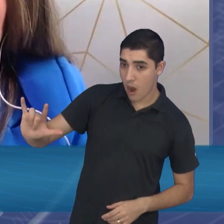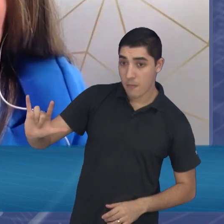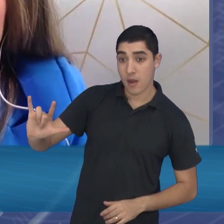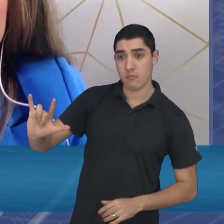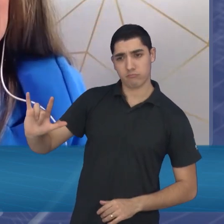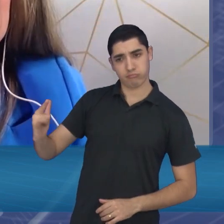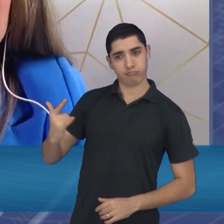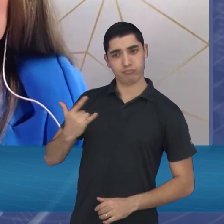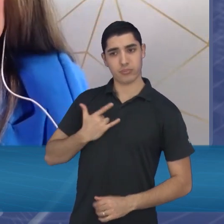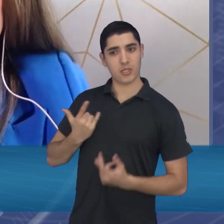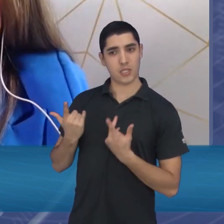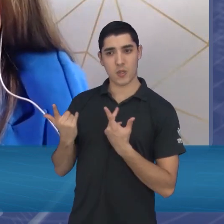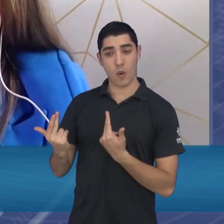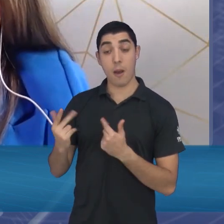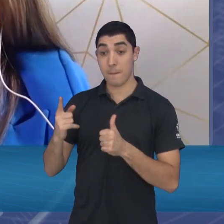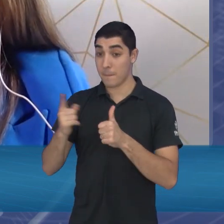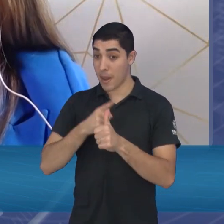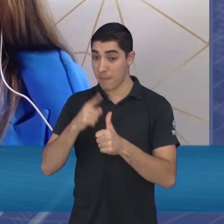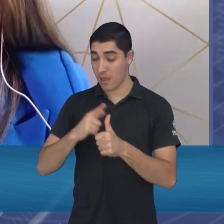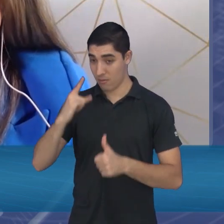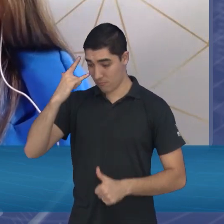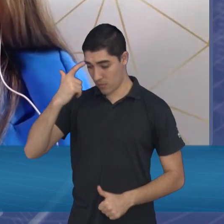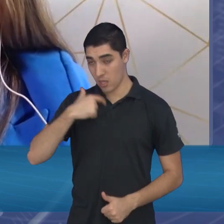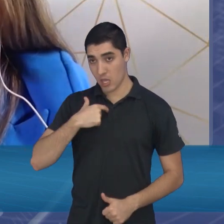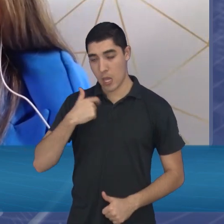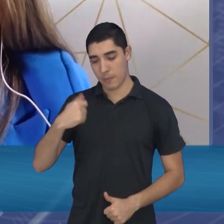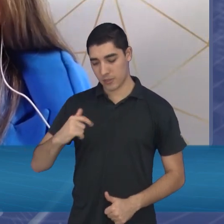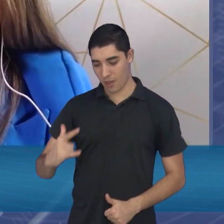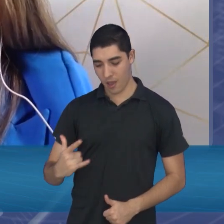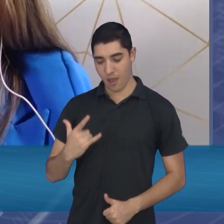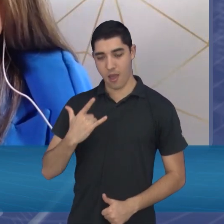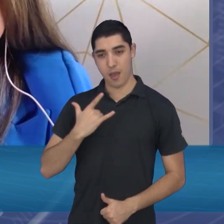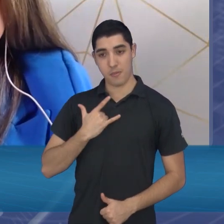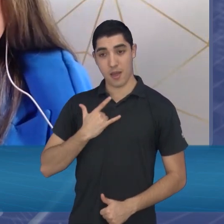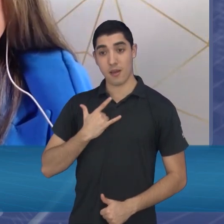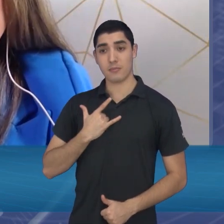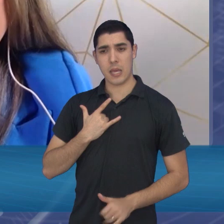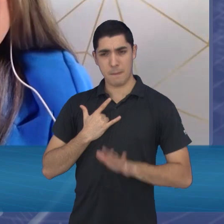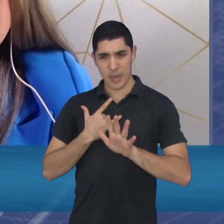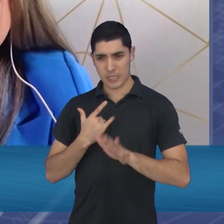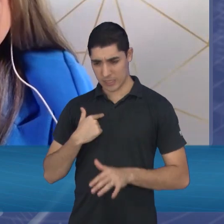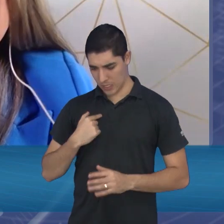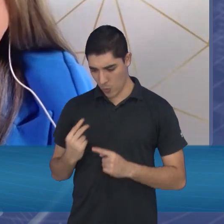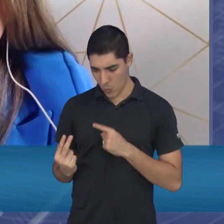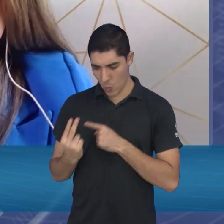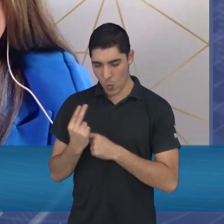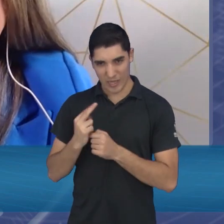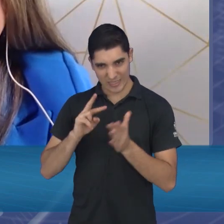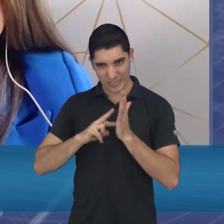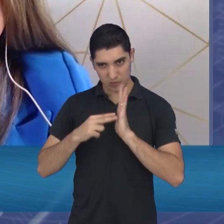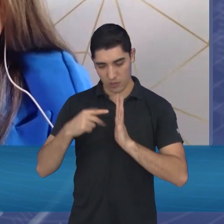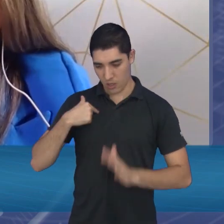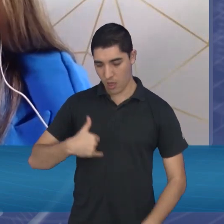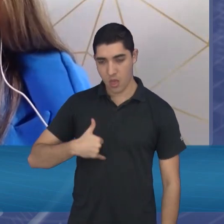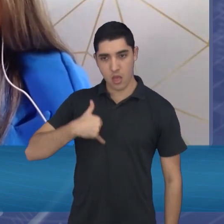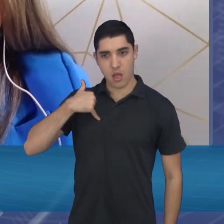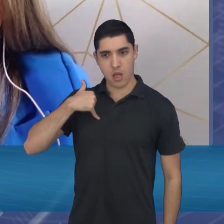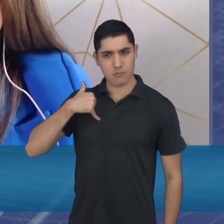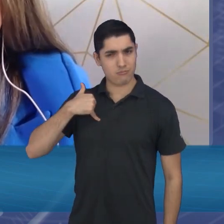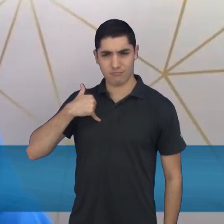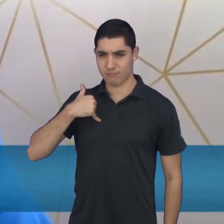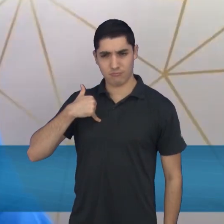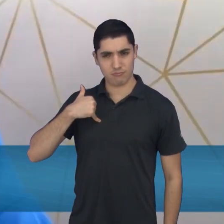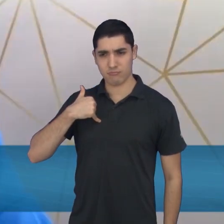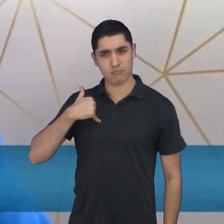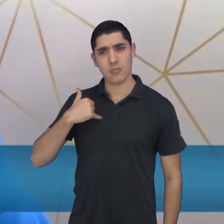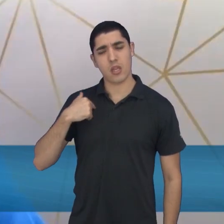amar. E a mulher ela precisa entender que o se cuidar não é um egoísmo. Então começa daí. Quando uma